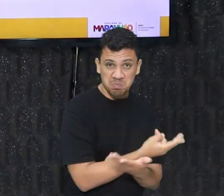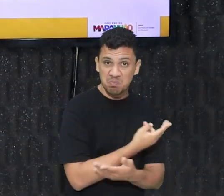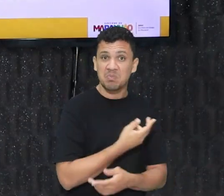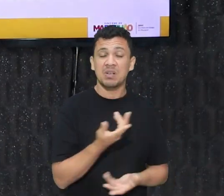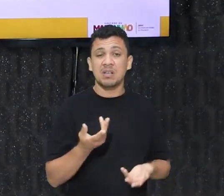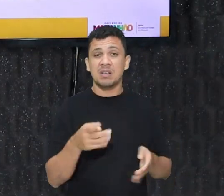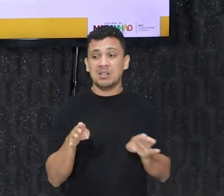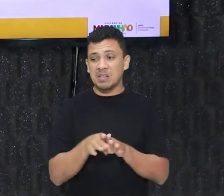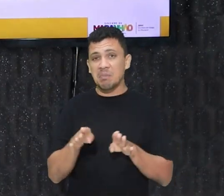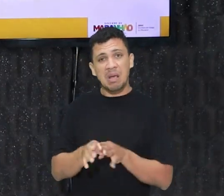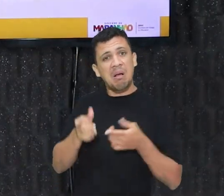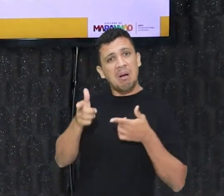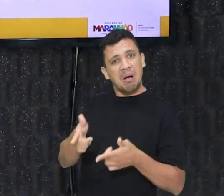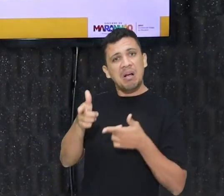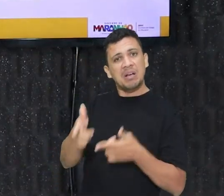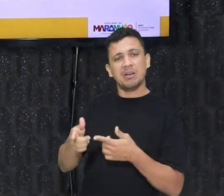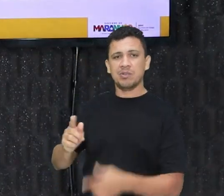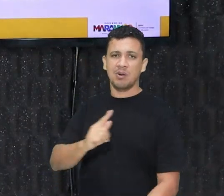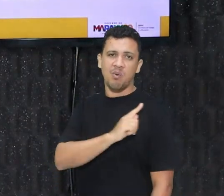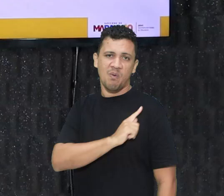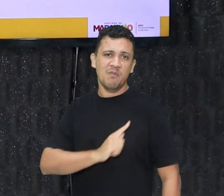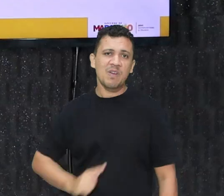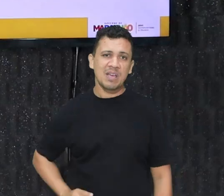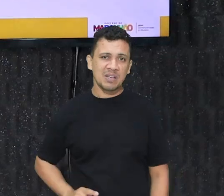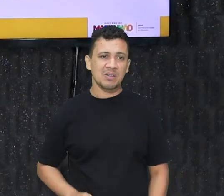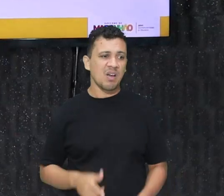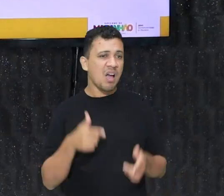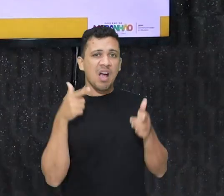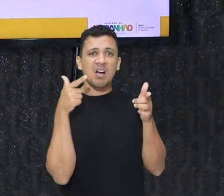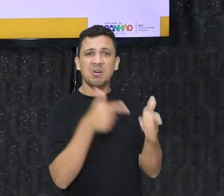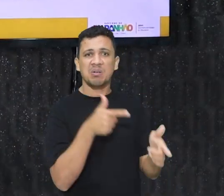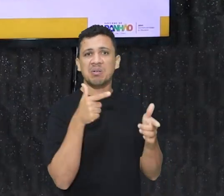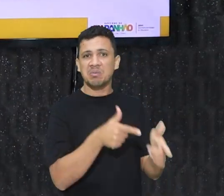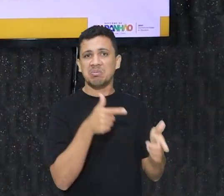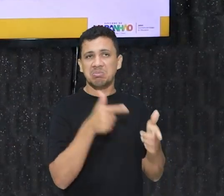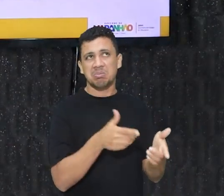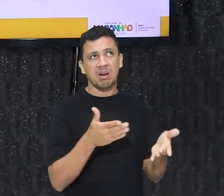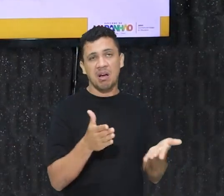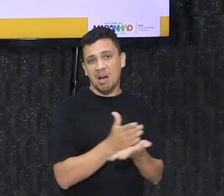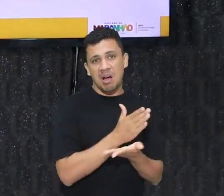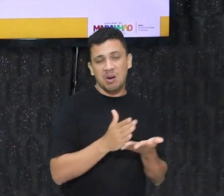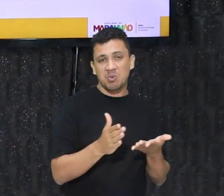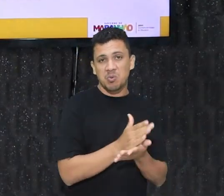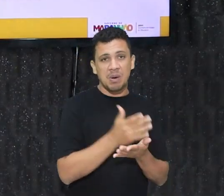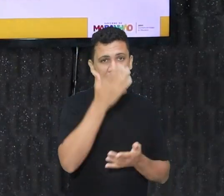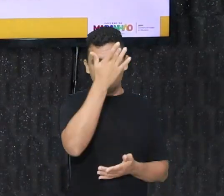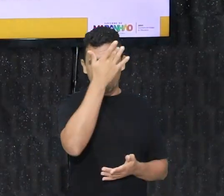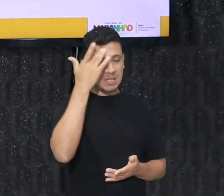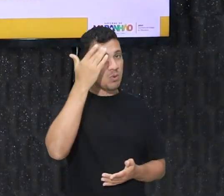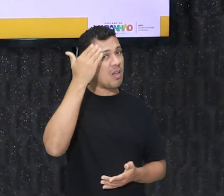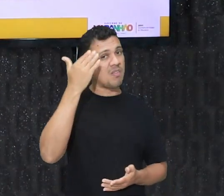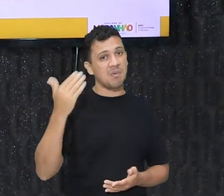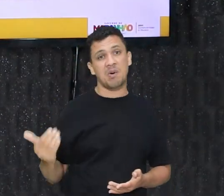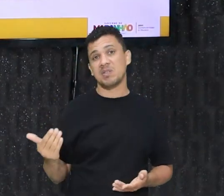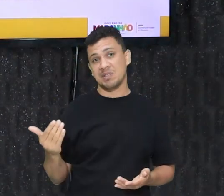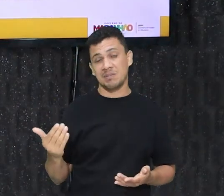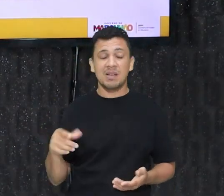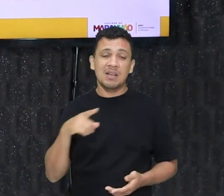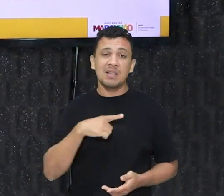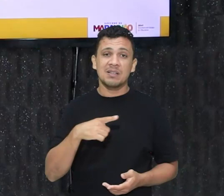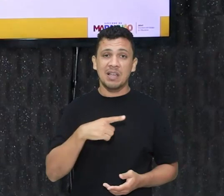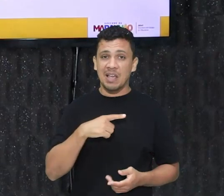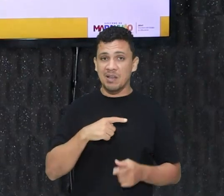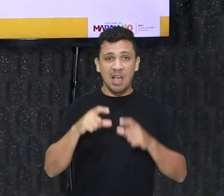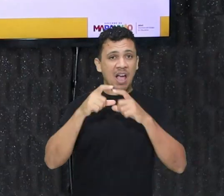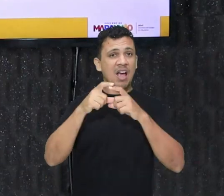crítica a um governo, uma crítica ao posicionamento de alguma celebridade, enfim. As charges são